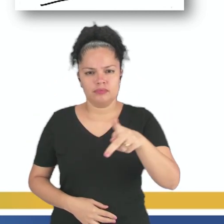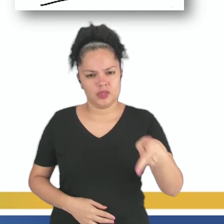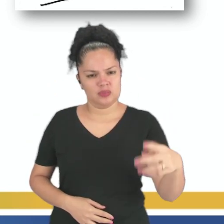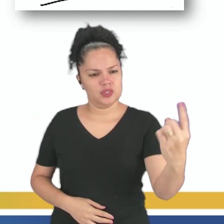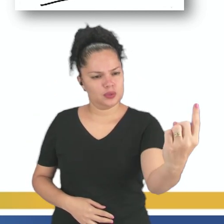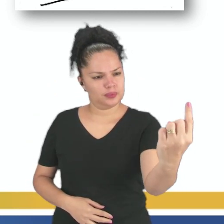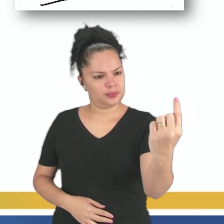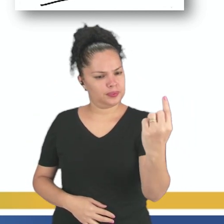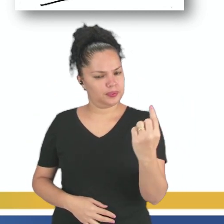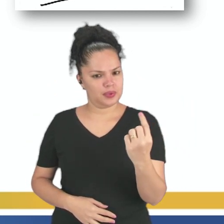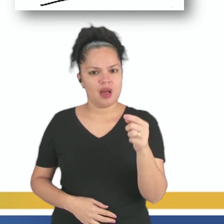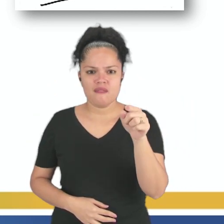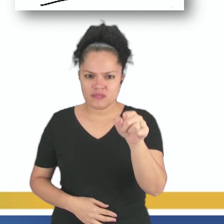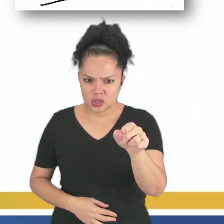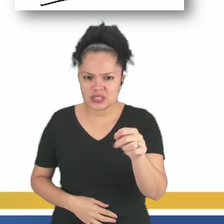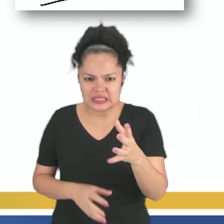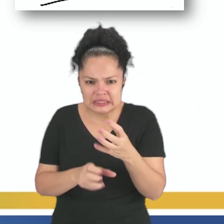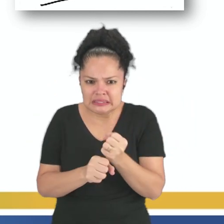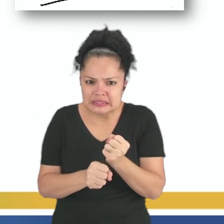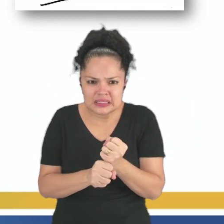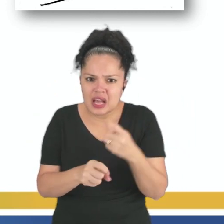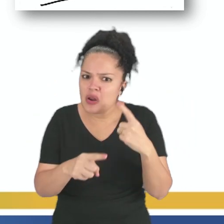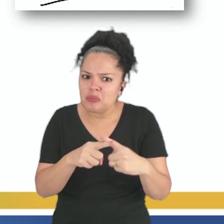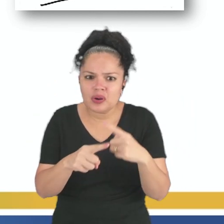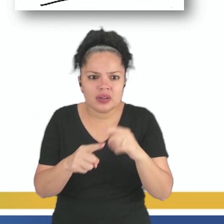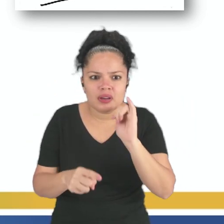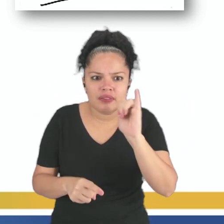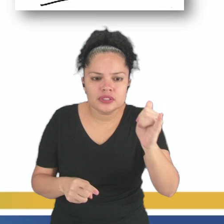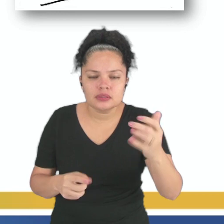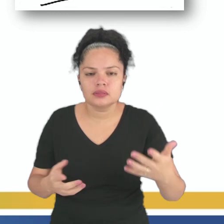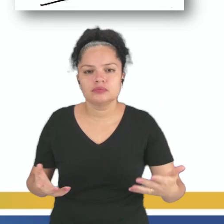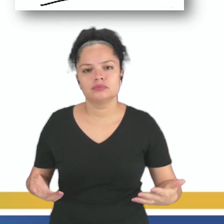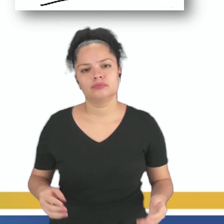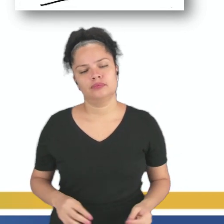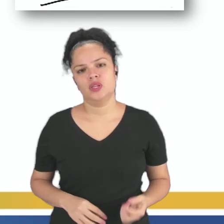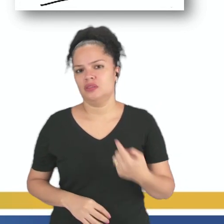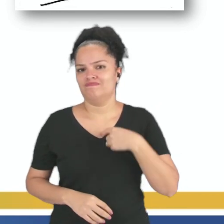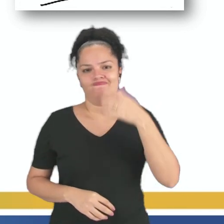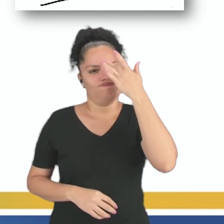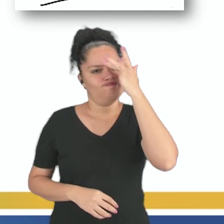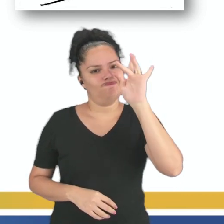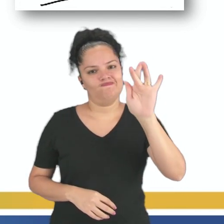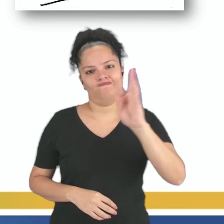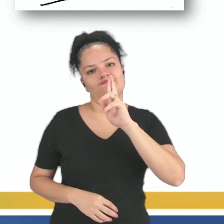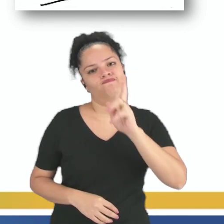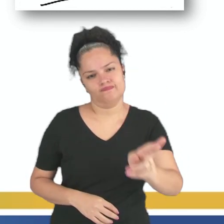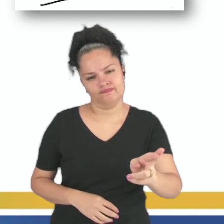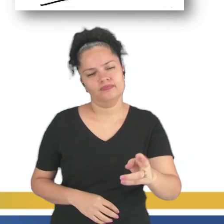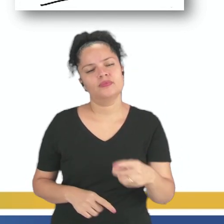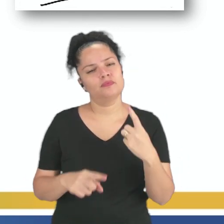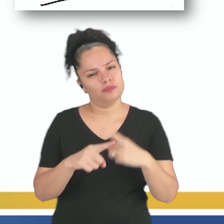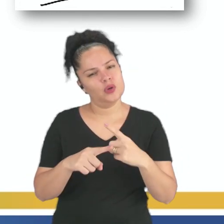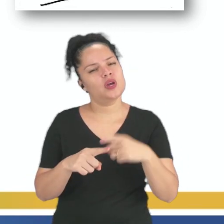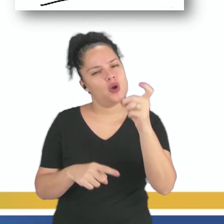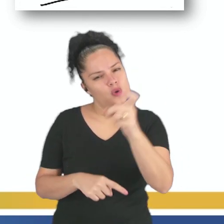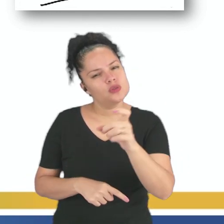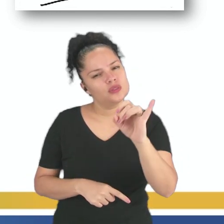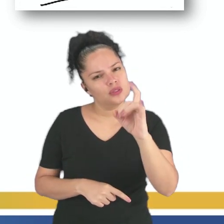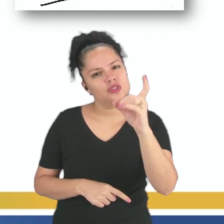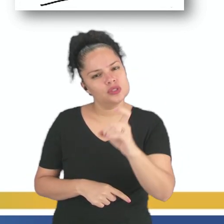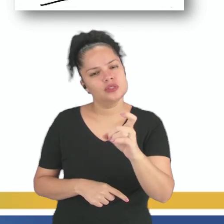mim. Você estava apertado? Por que não me avisou? Eu nem soube o que responder. Aquele xixi não